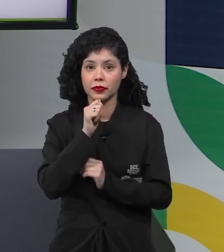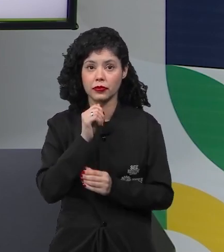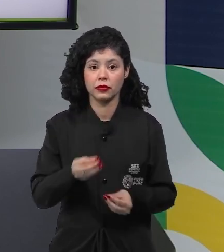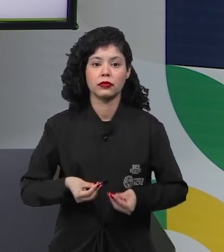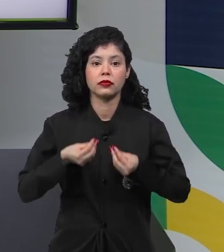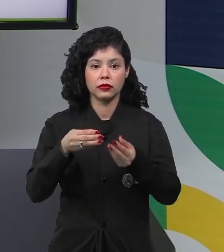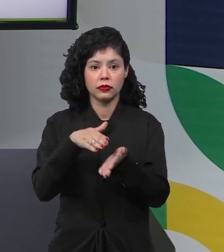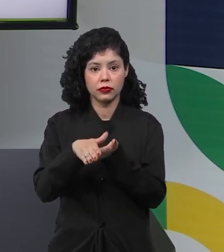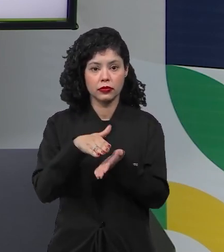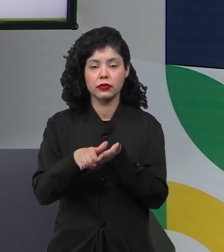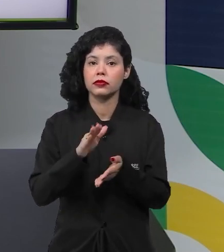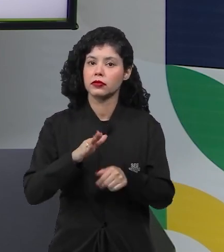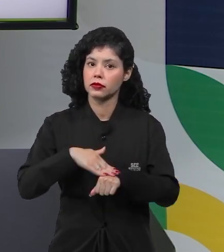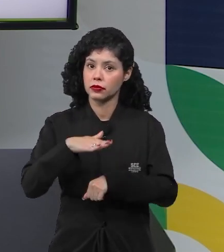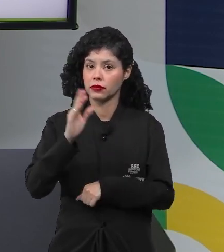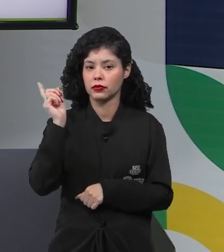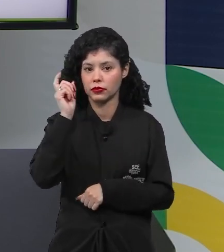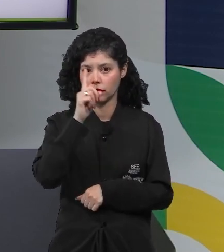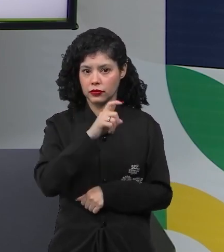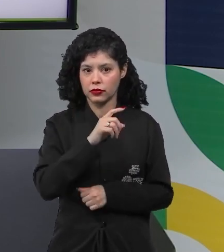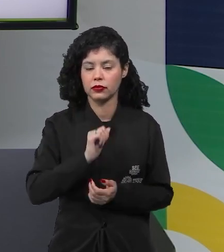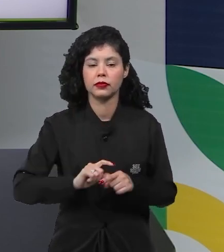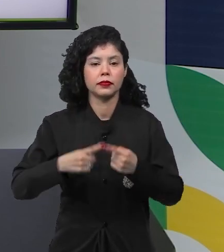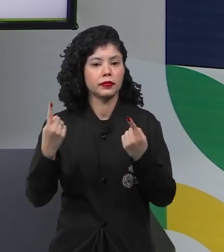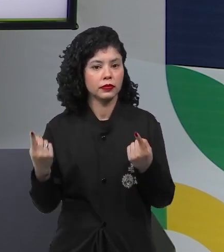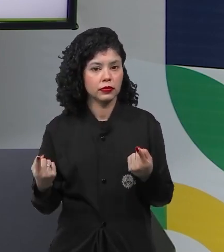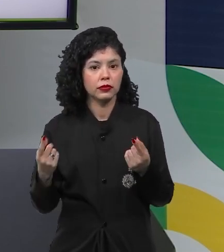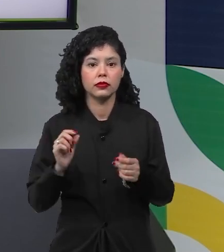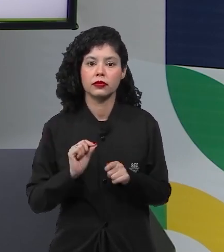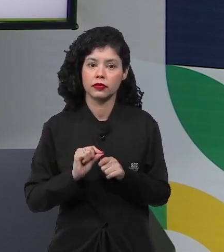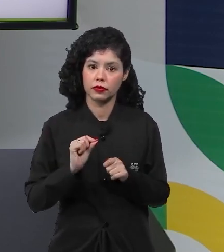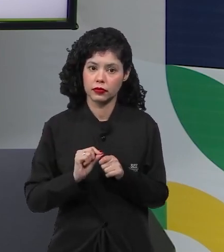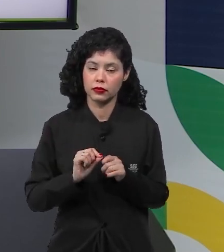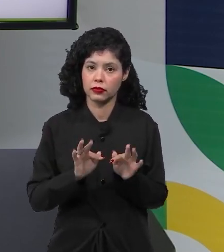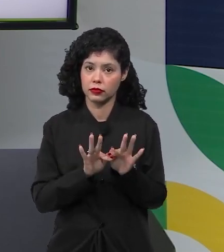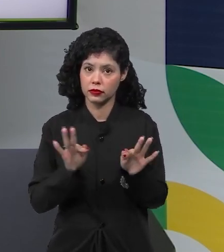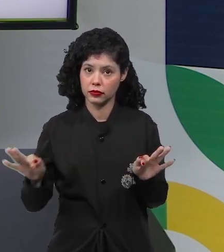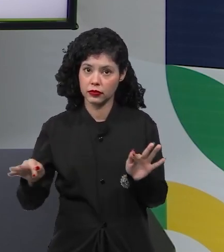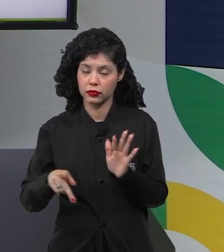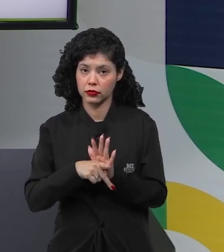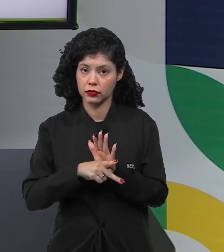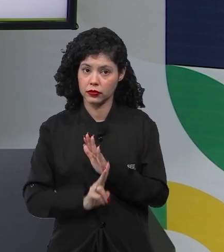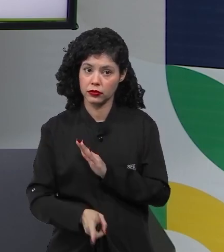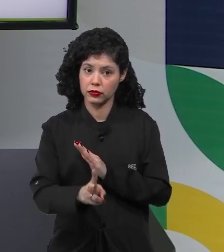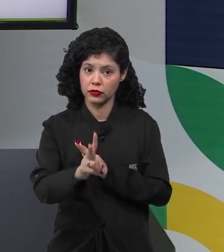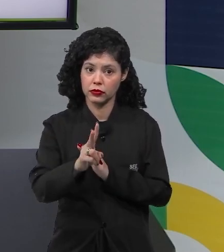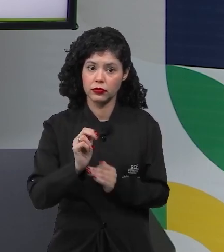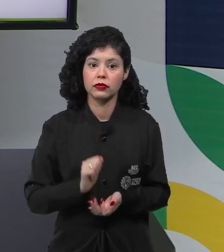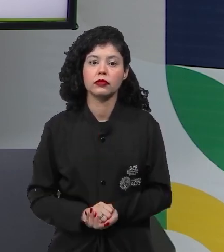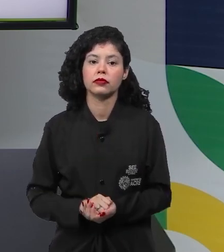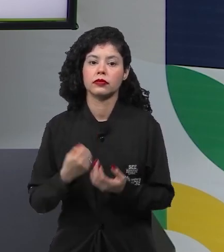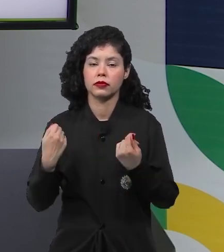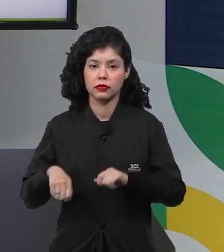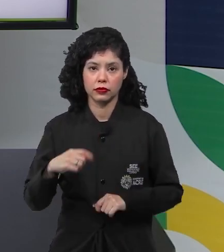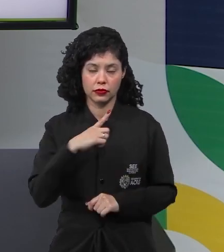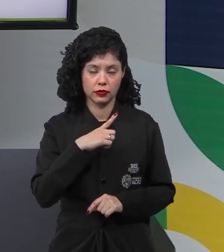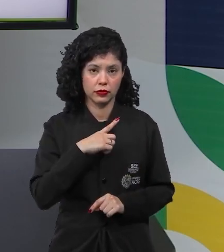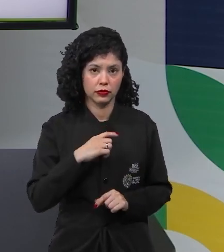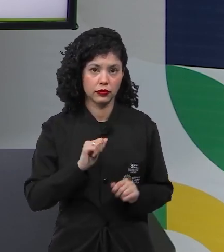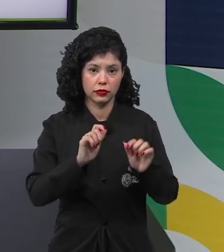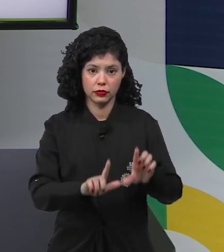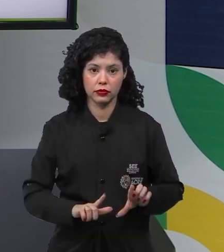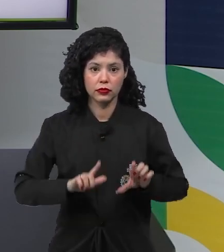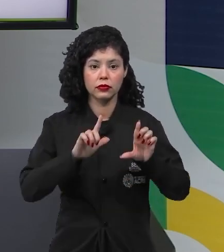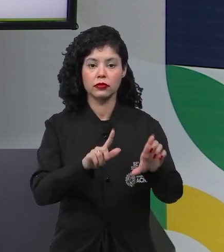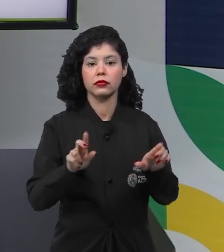impresso ela está um pouquinho mais rara. Porém, o formato da notícia permanece. Ele ainda tem a